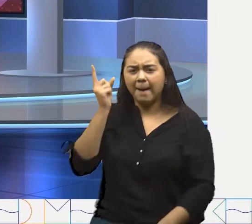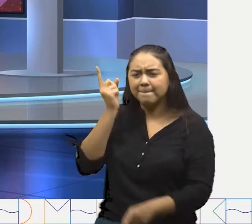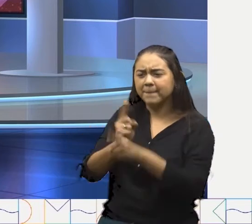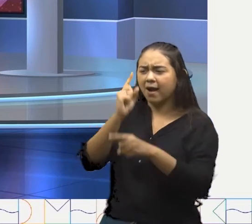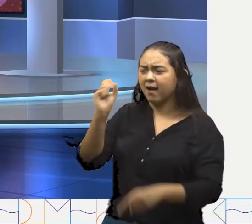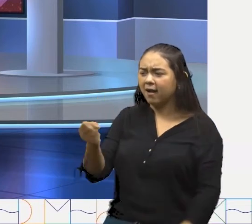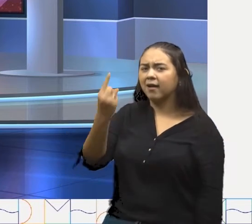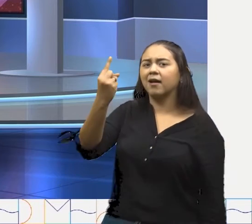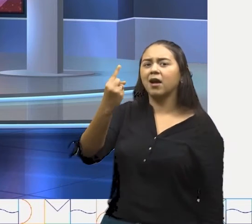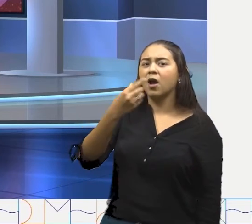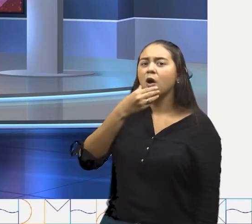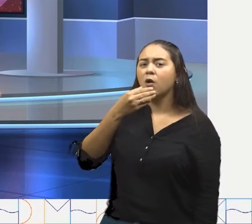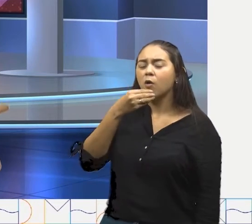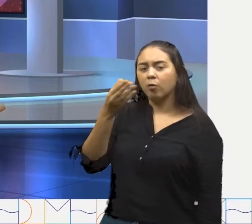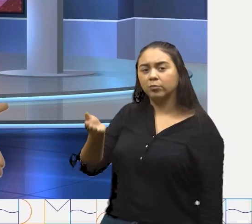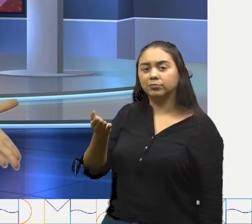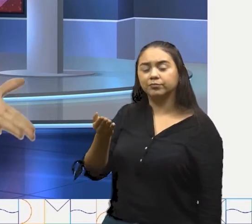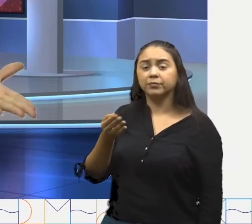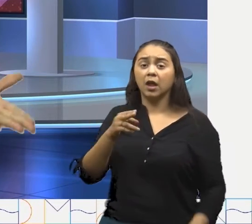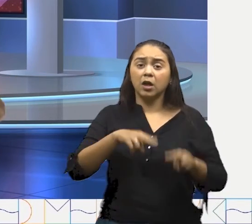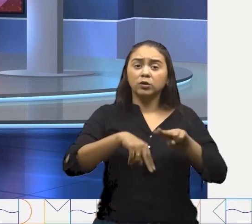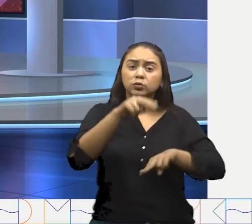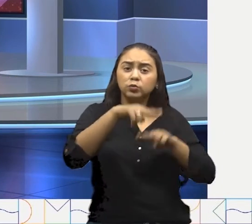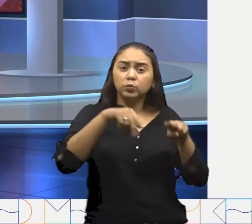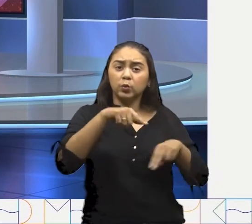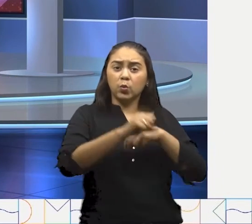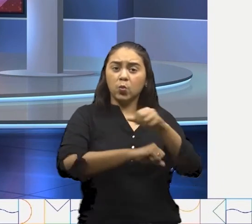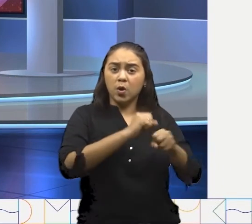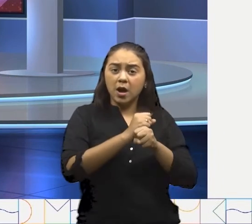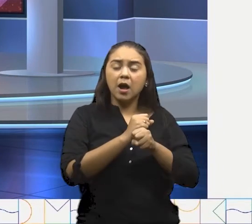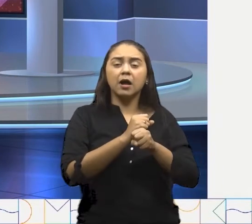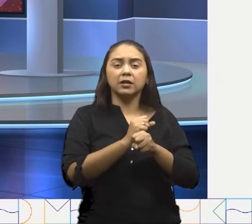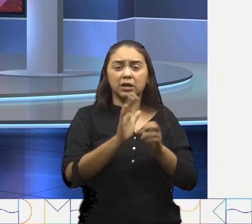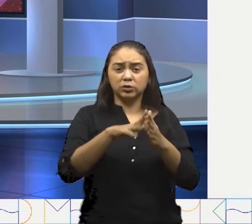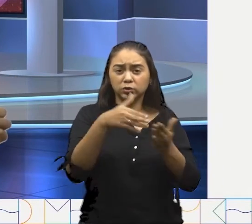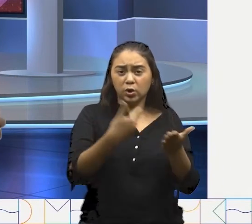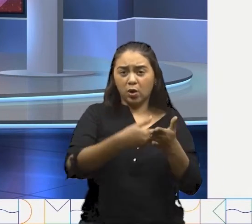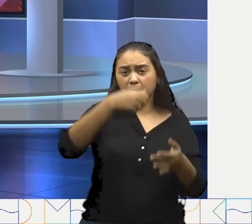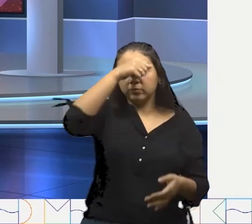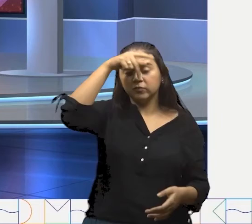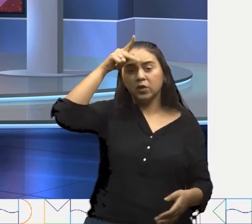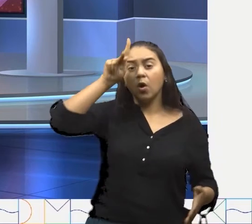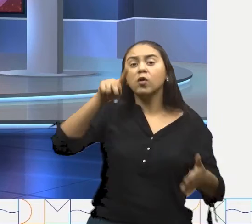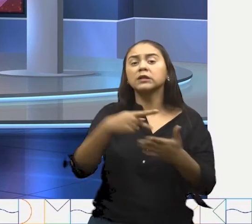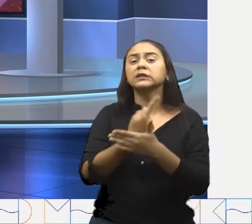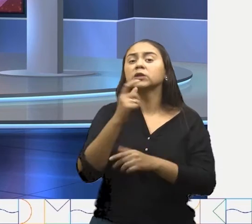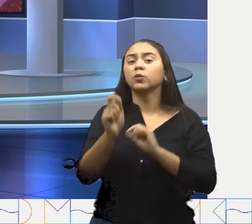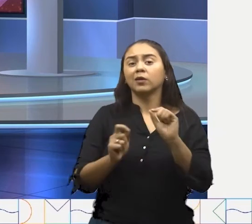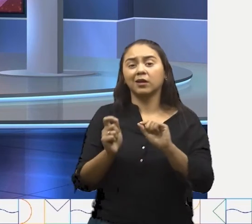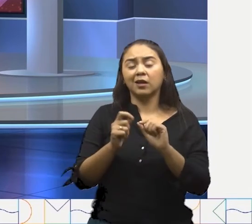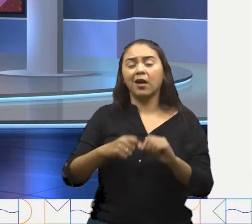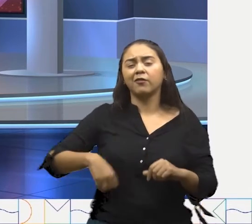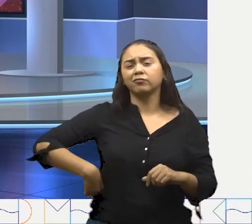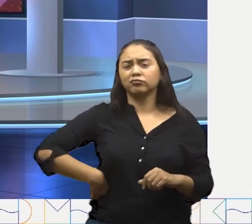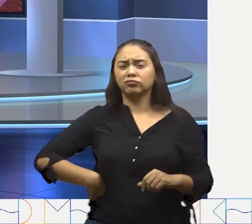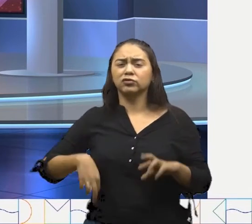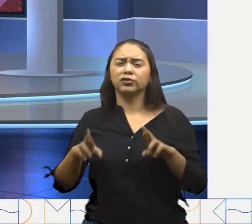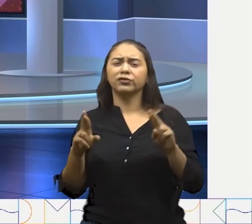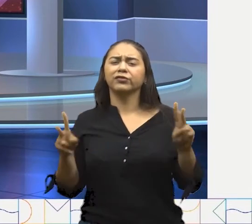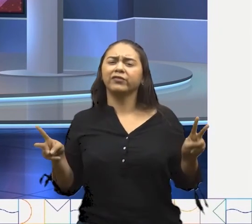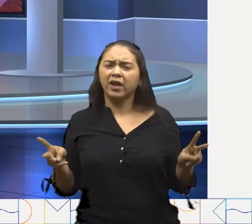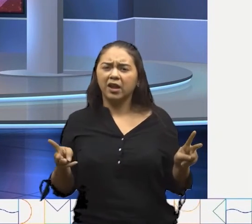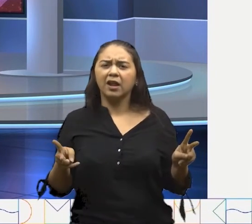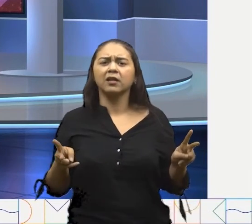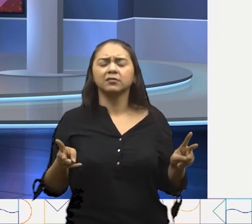na escola. Em junho desse ano, na escola Ana Maria Ipiranga, aconteceu a festa junina de um jeito